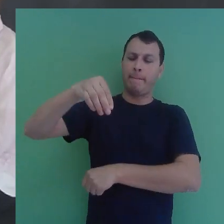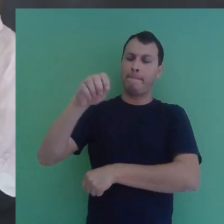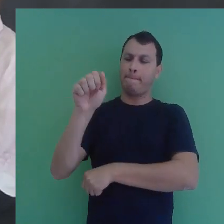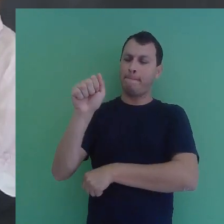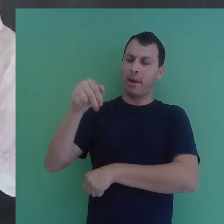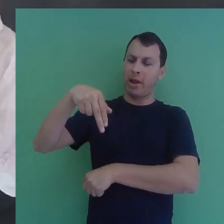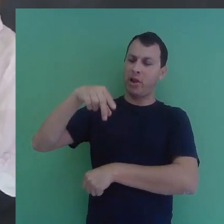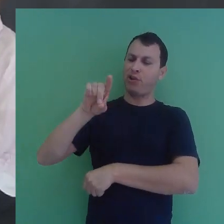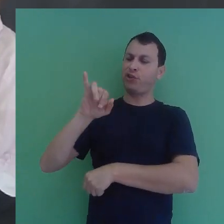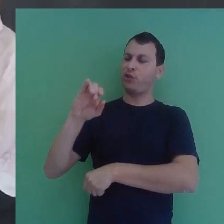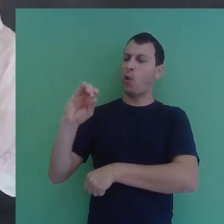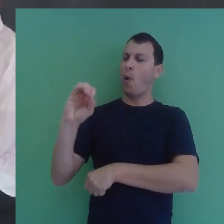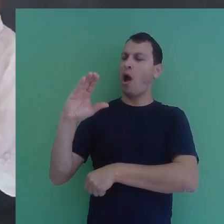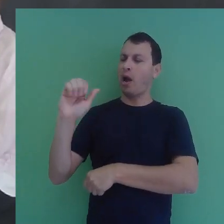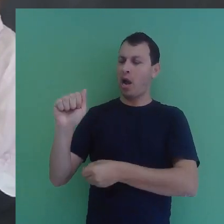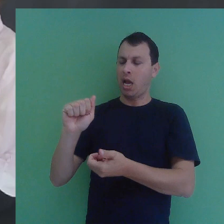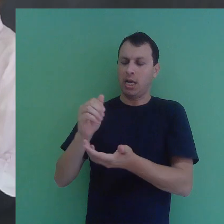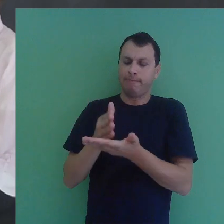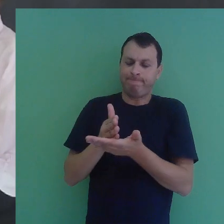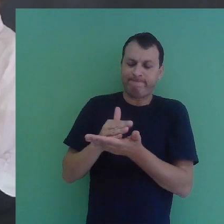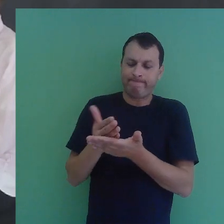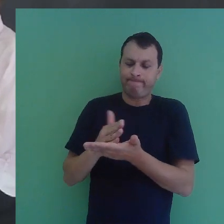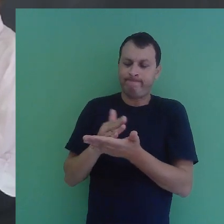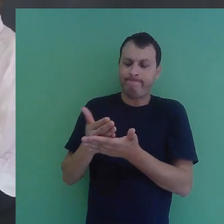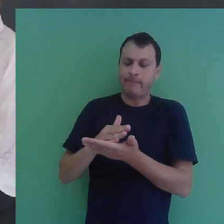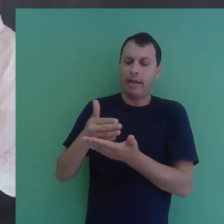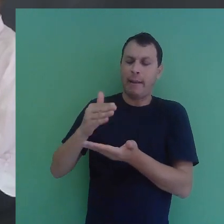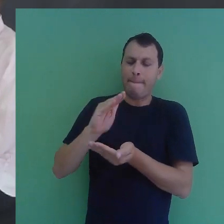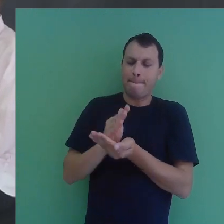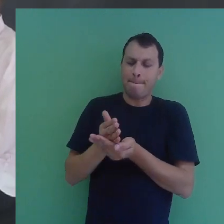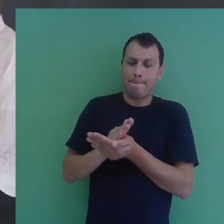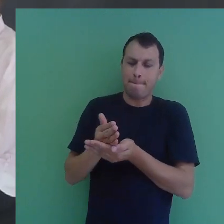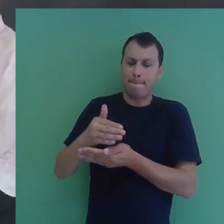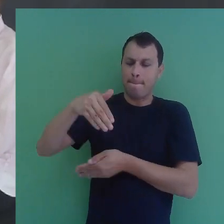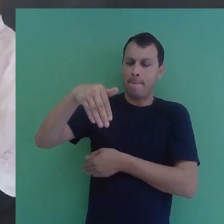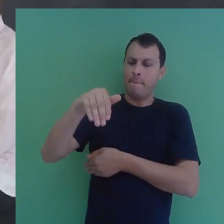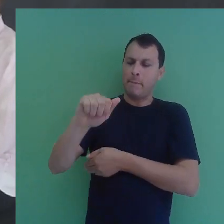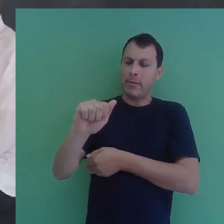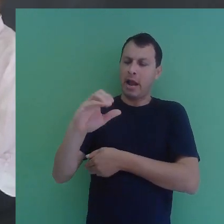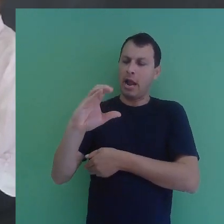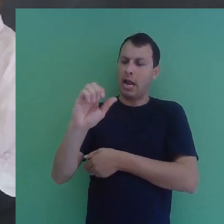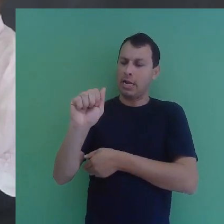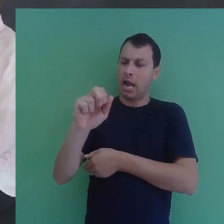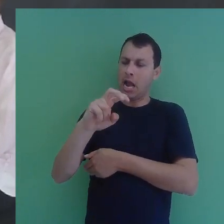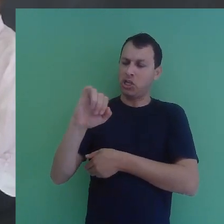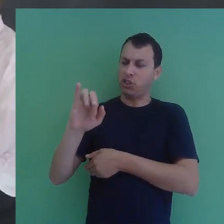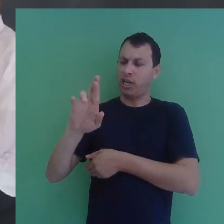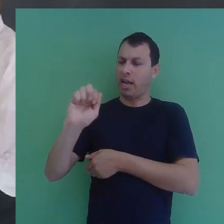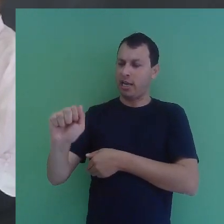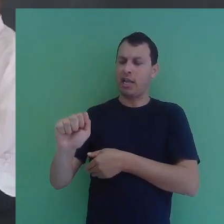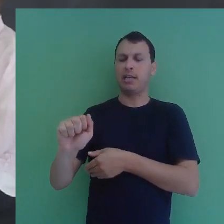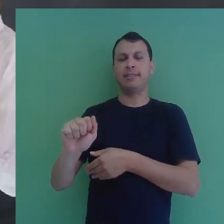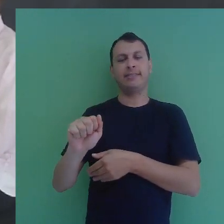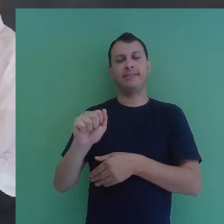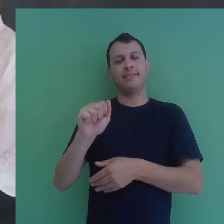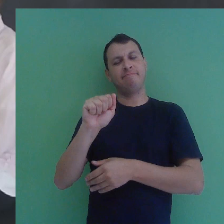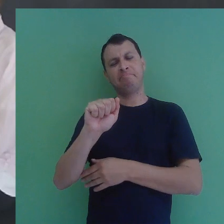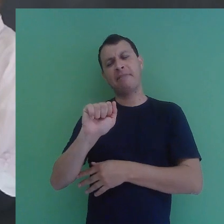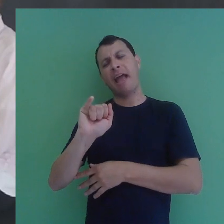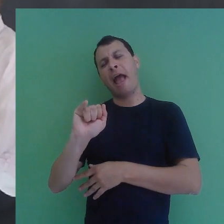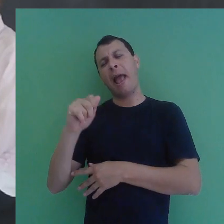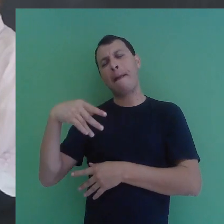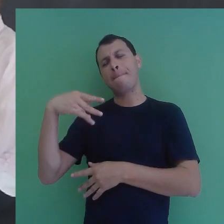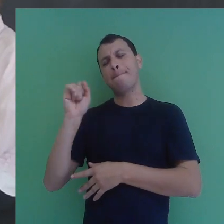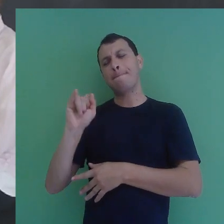macaxeira e aipim. Né? Os surdos também têm a variação de sinais de local para local, mas isso é uma variação pequena,